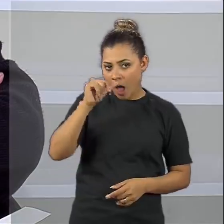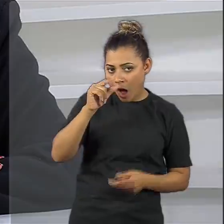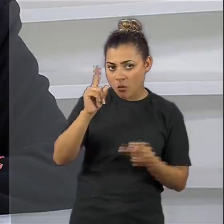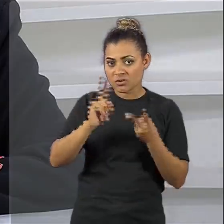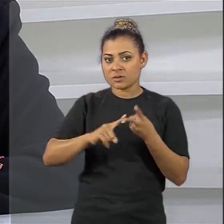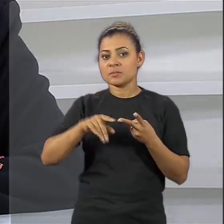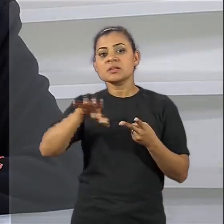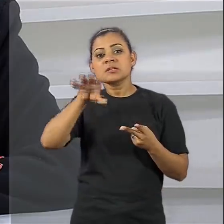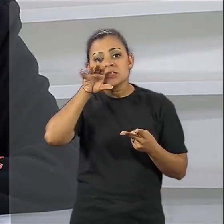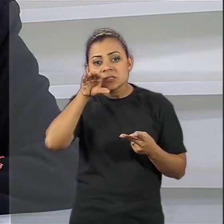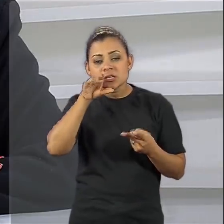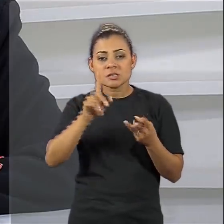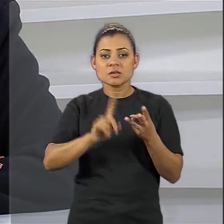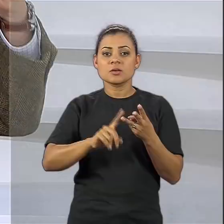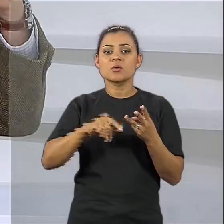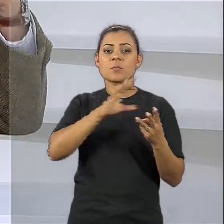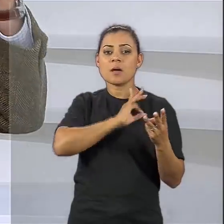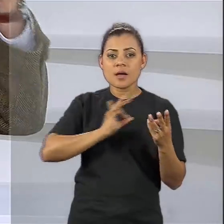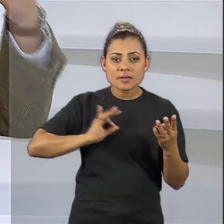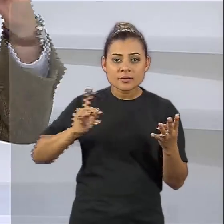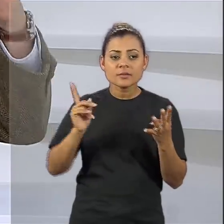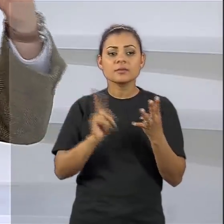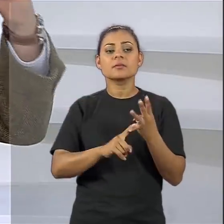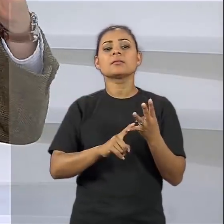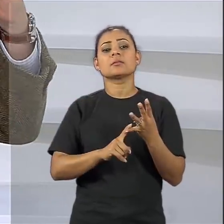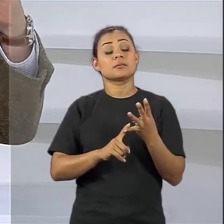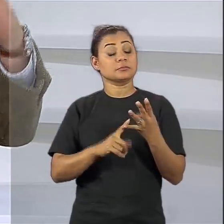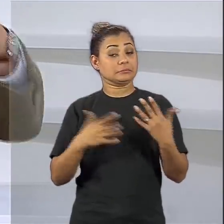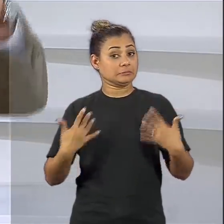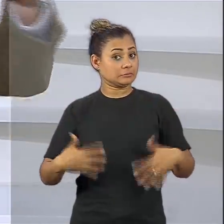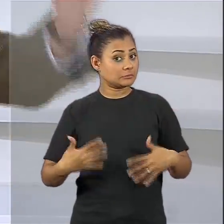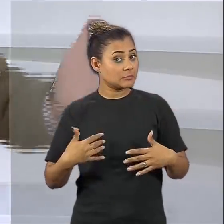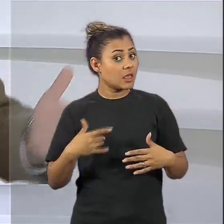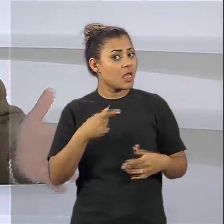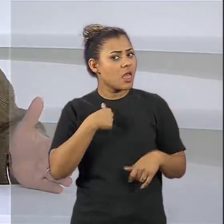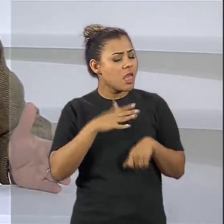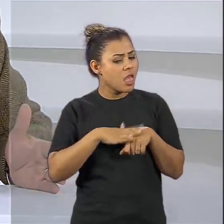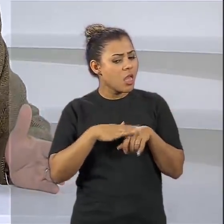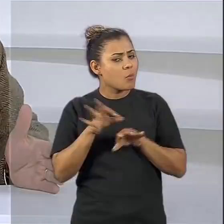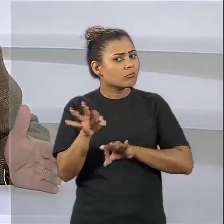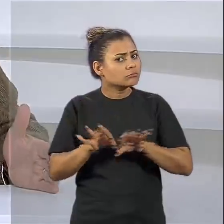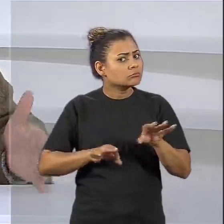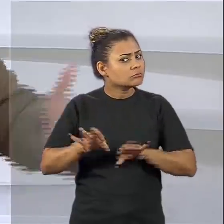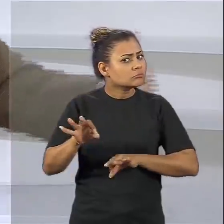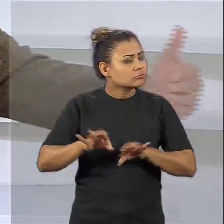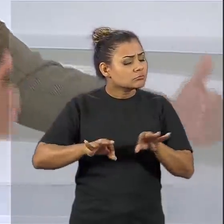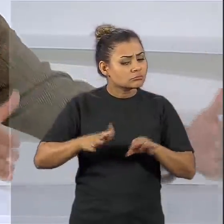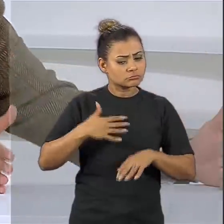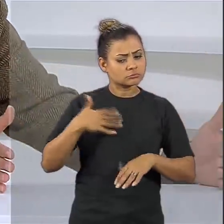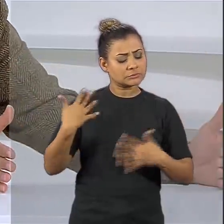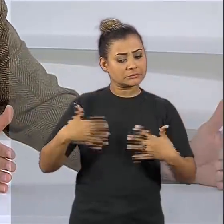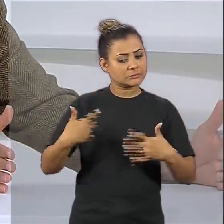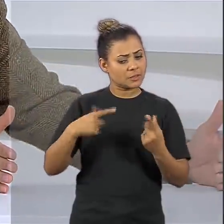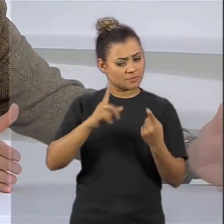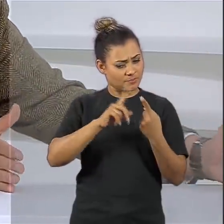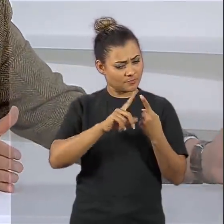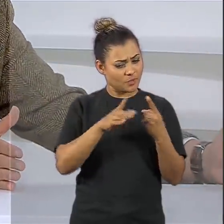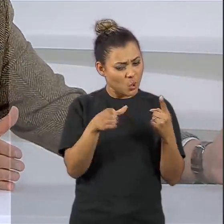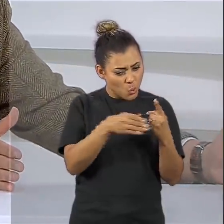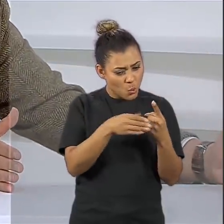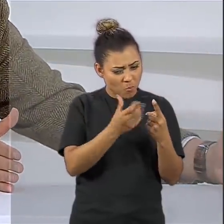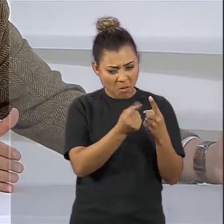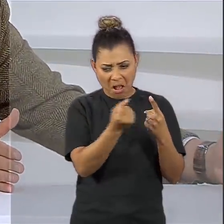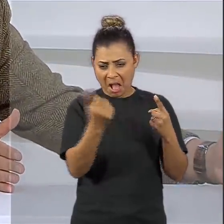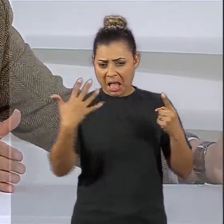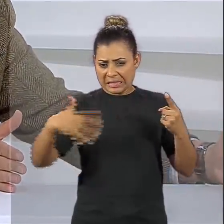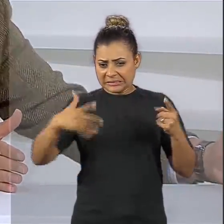a própria Marina, né? Qual é o ajuste que eu vou fazer dentro desse novo universo onde eu tenho, primeiro, um grupo enorme